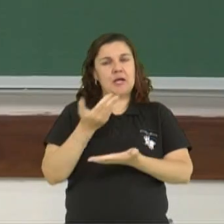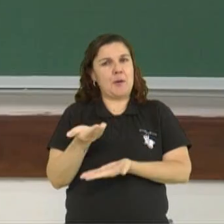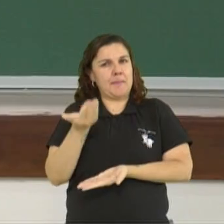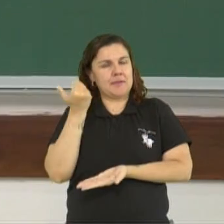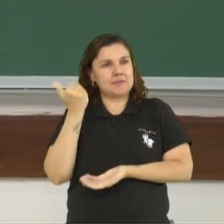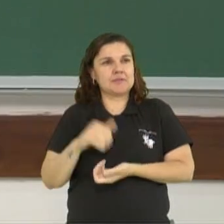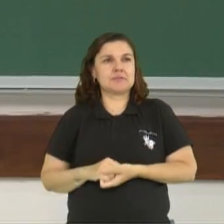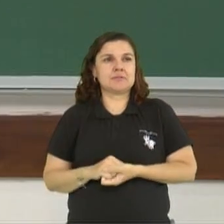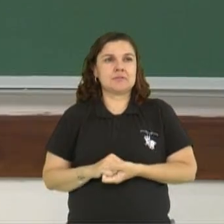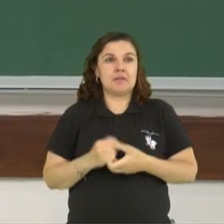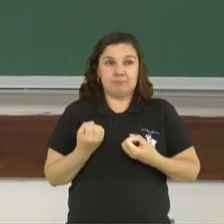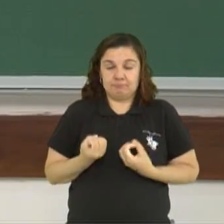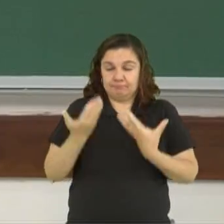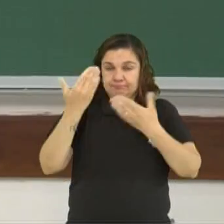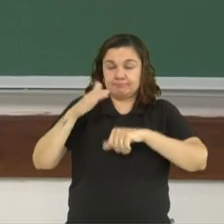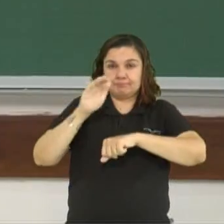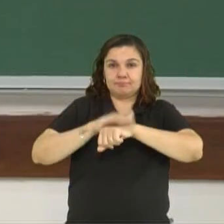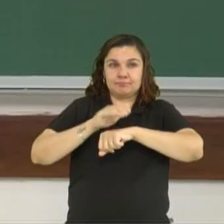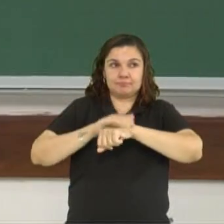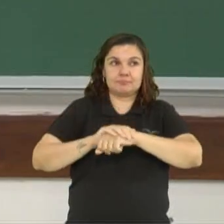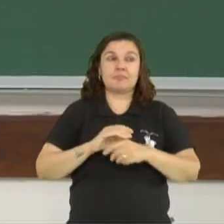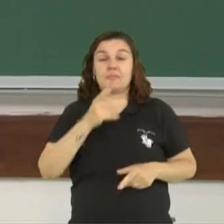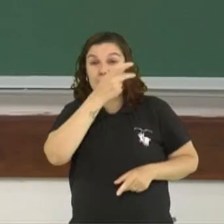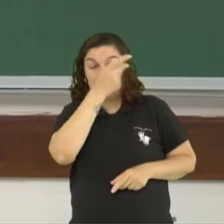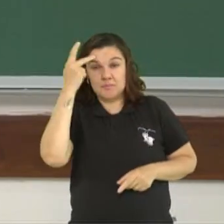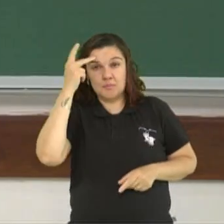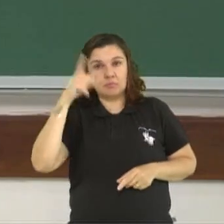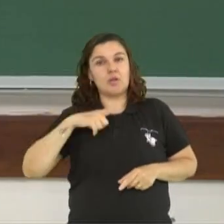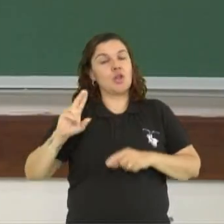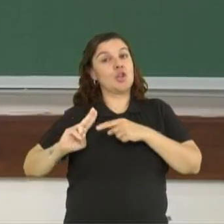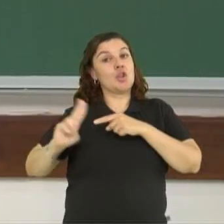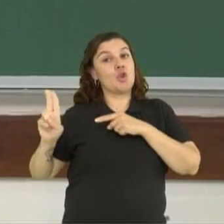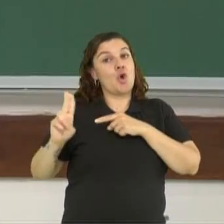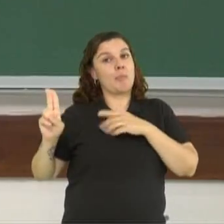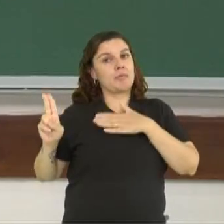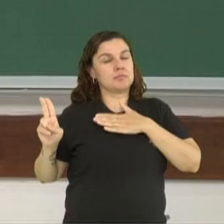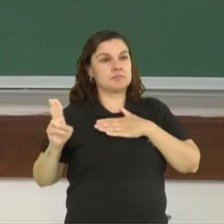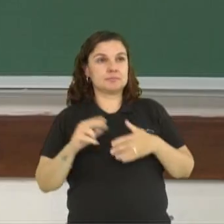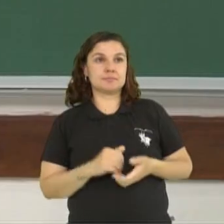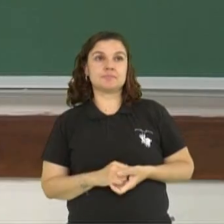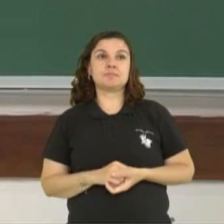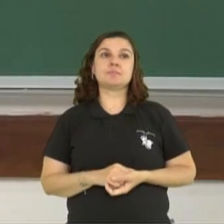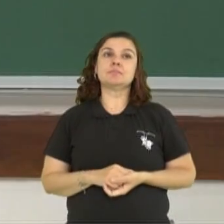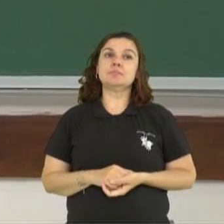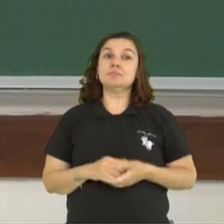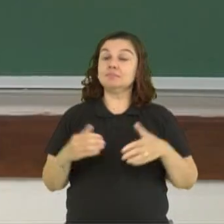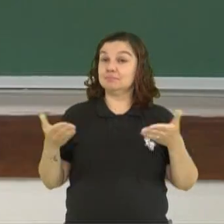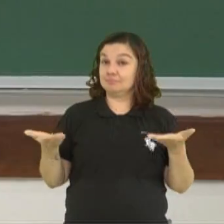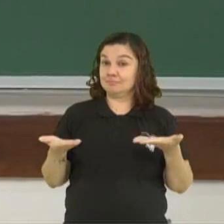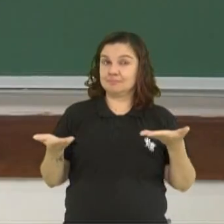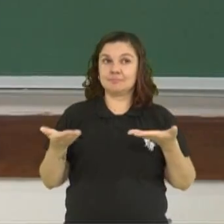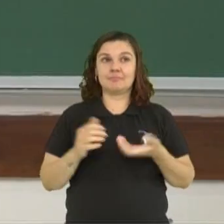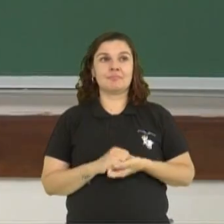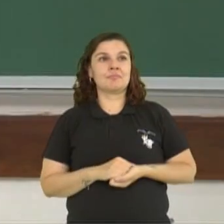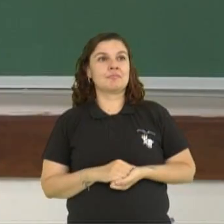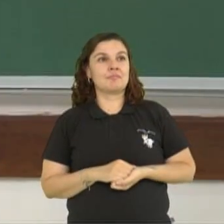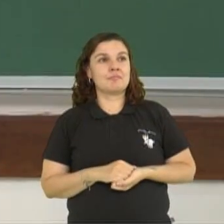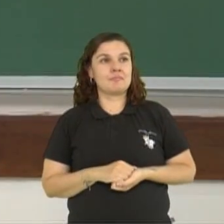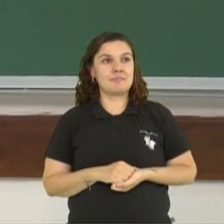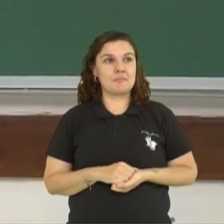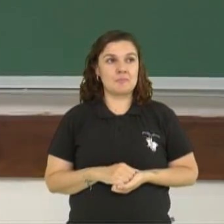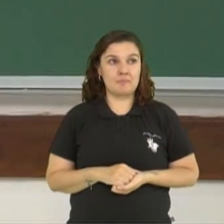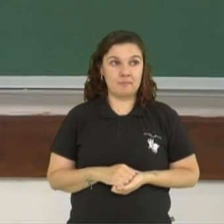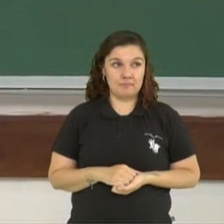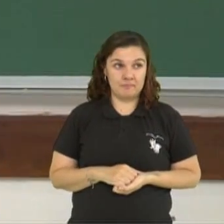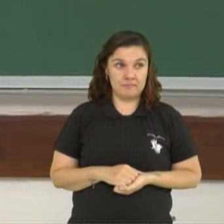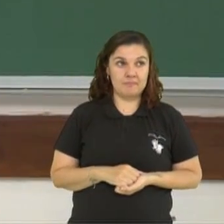ênfase e a expressão individual, ou seja, o autor começa a ter um nome, começa a ter uma visão da realidade. Terminando, movimentos atuais, nós